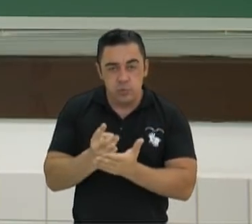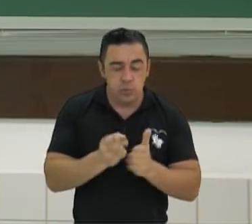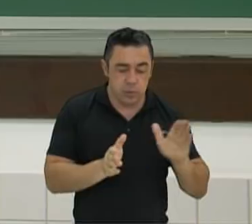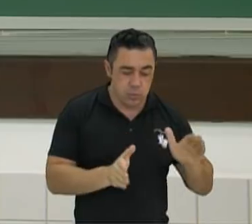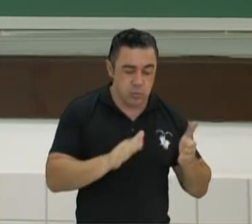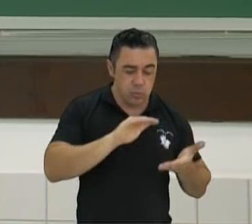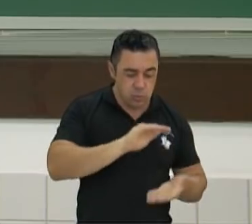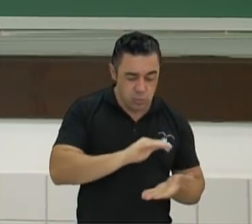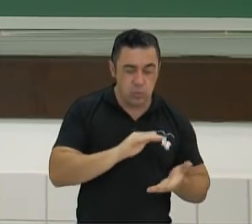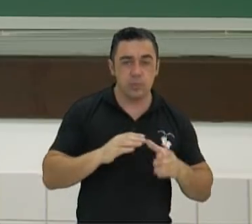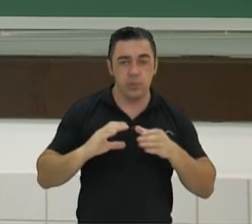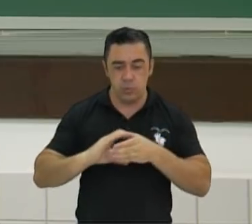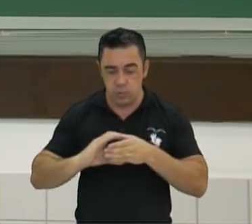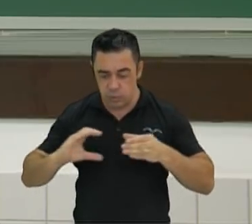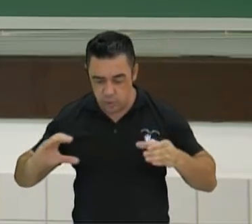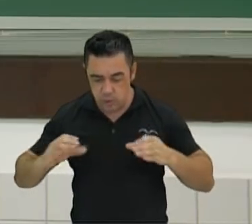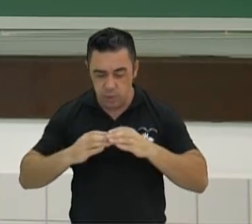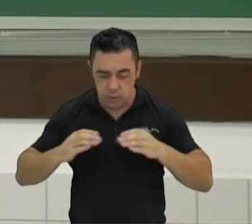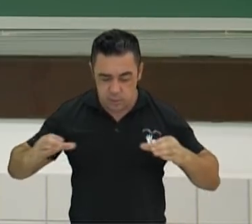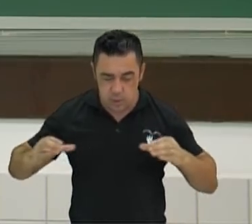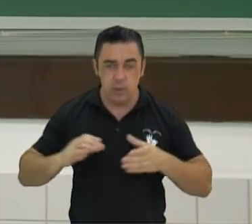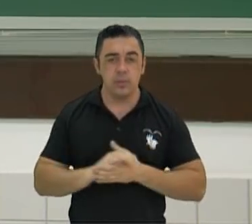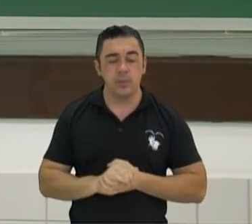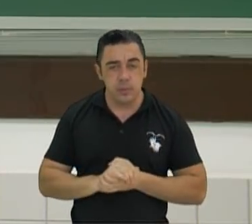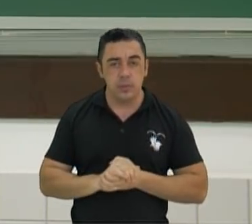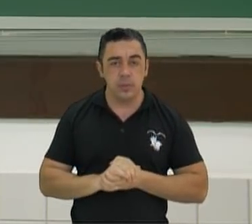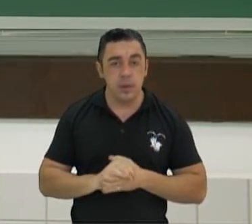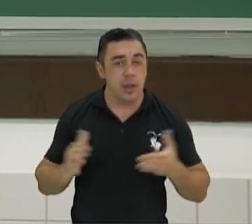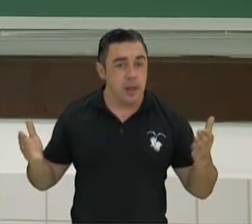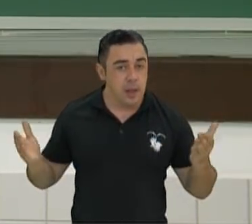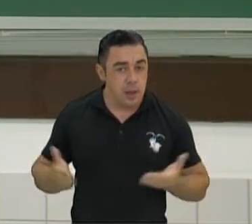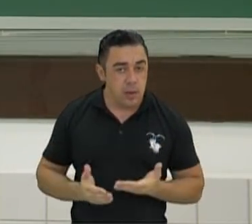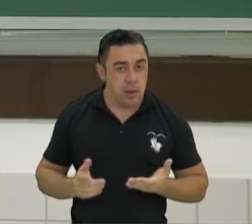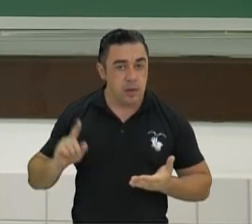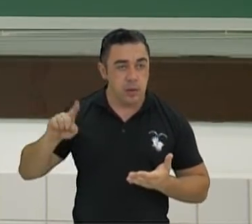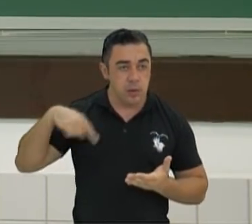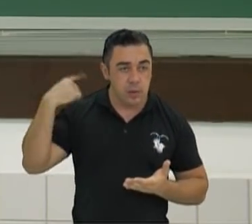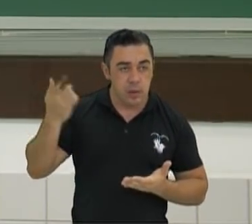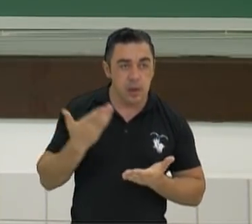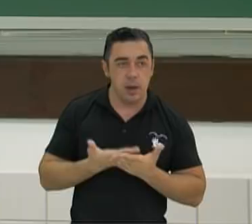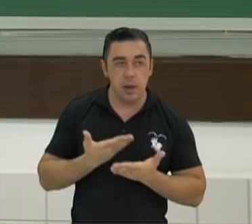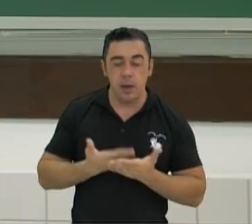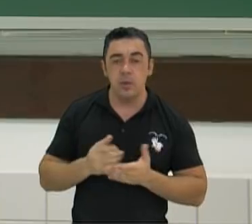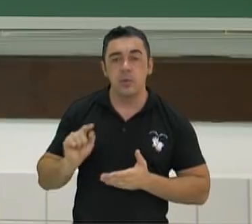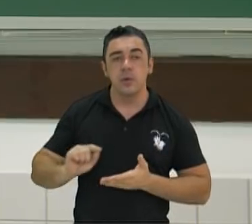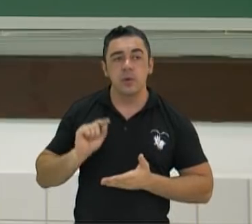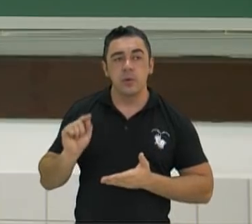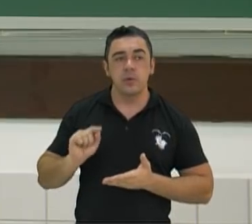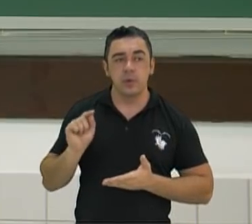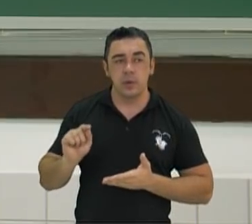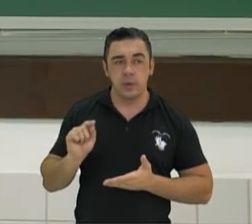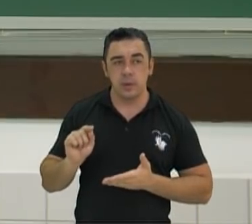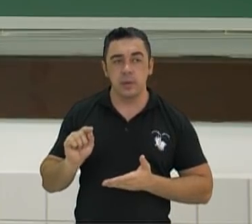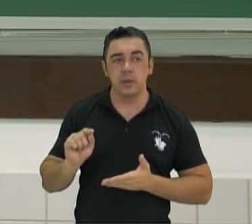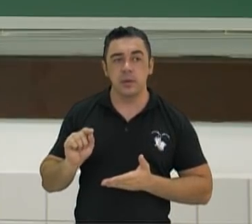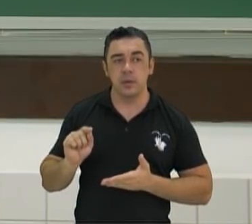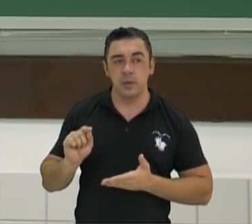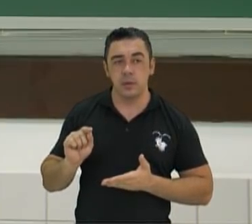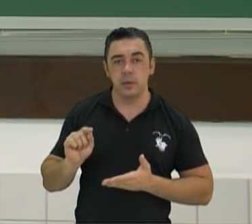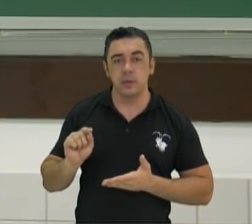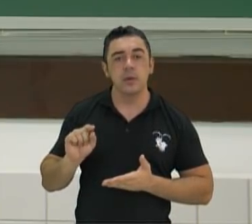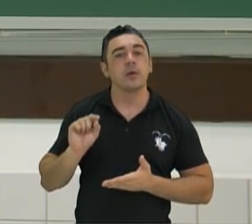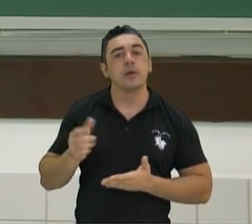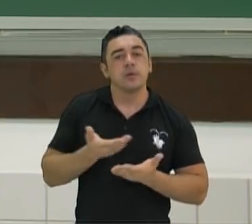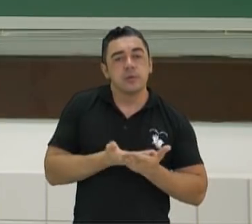calculamos o volume dos blocos retangulares e dos cubos. E agora, na nossa próxima aula,